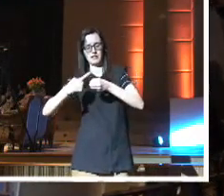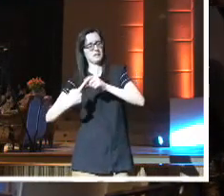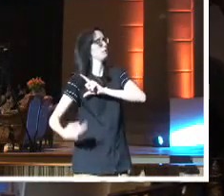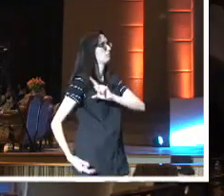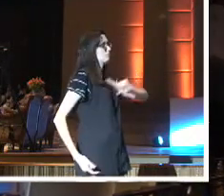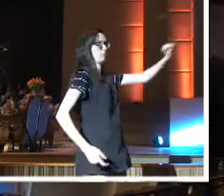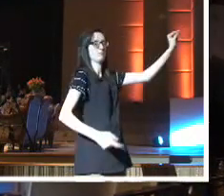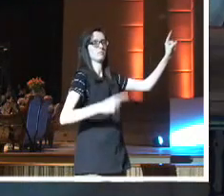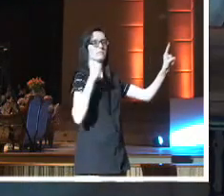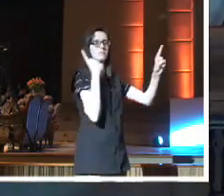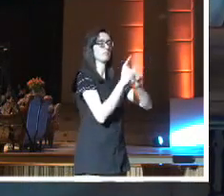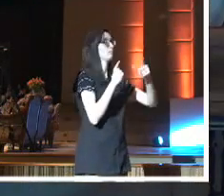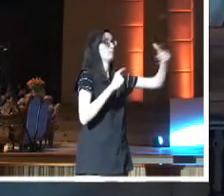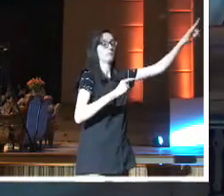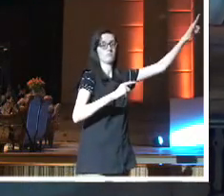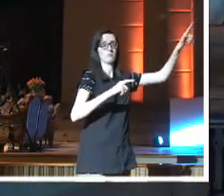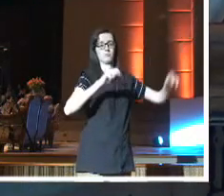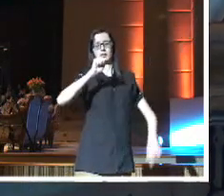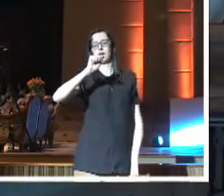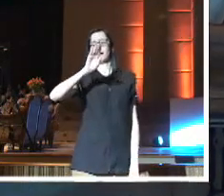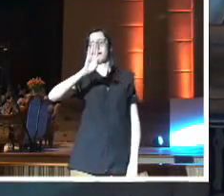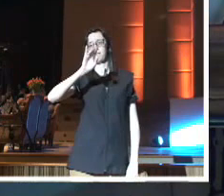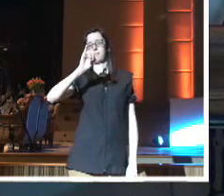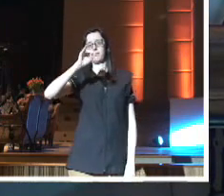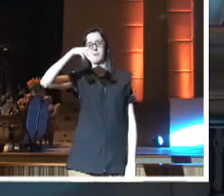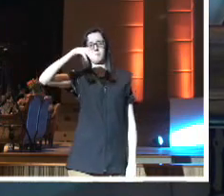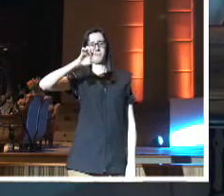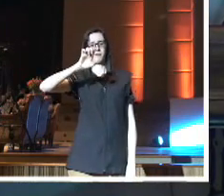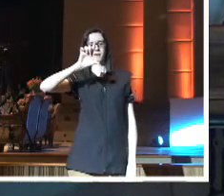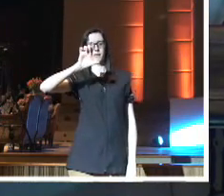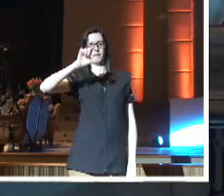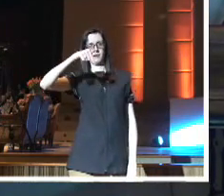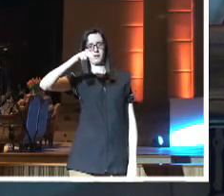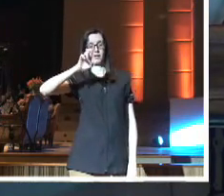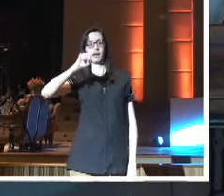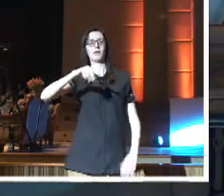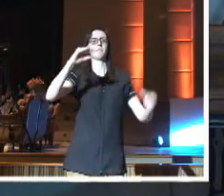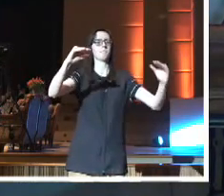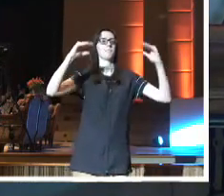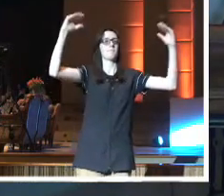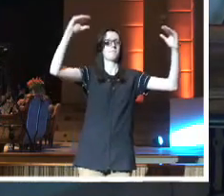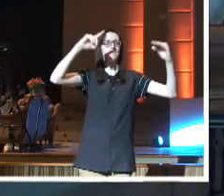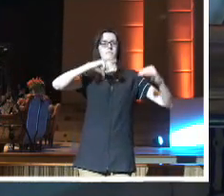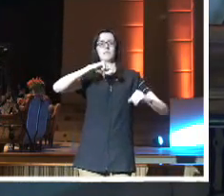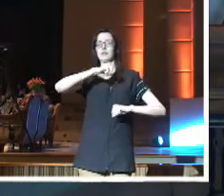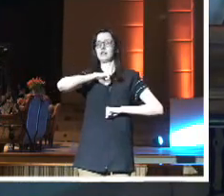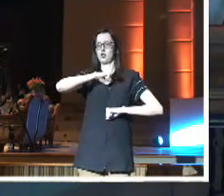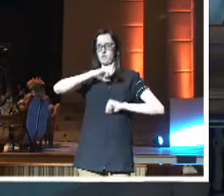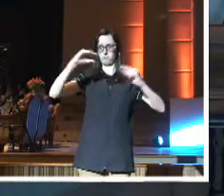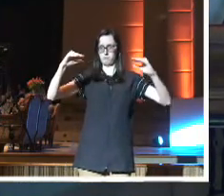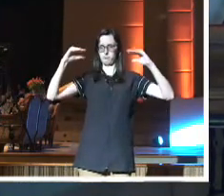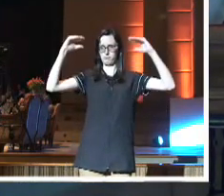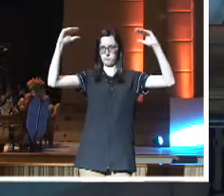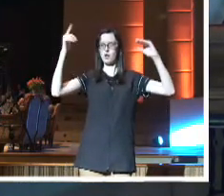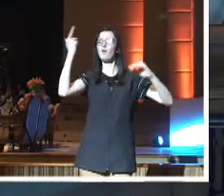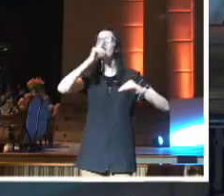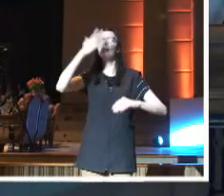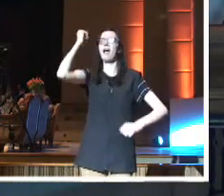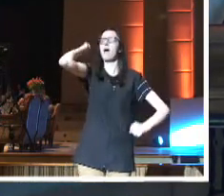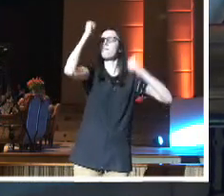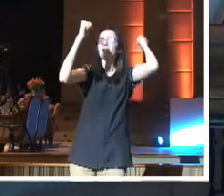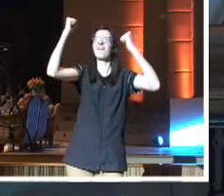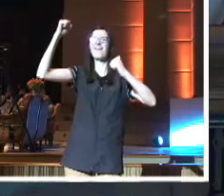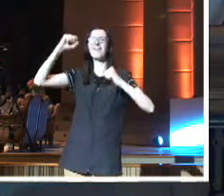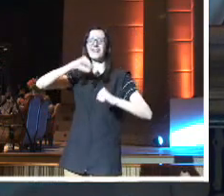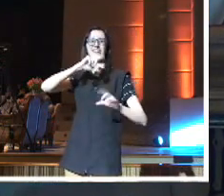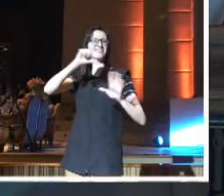com Abimeleque. E Abimeleque é o sumo sacerdote, o único que fugiu daquele massacre. E ele